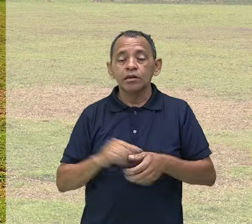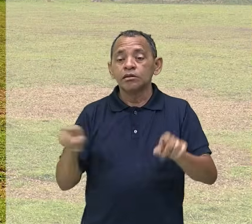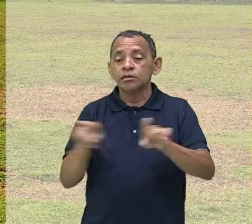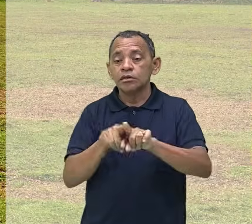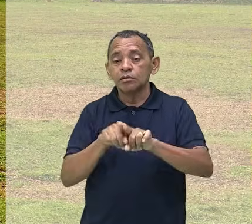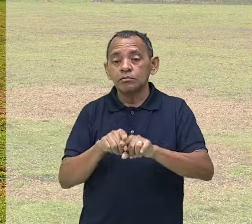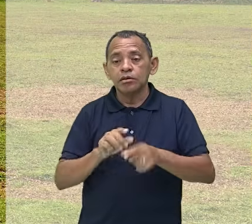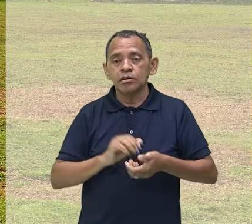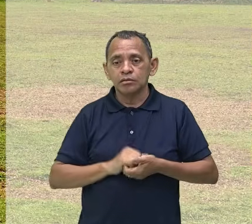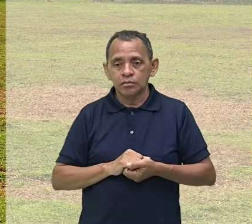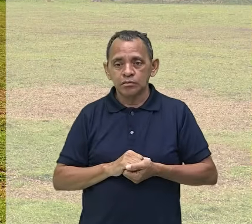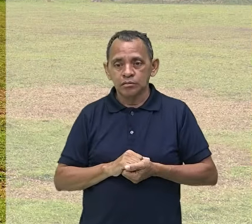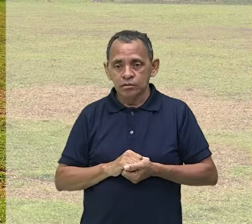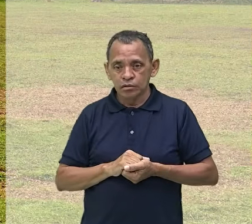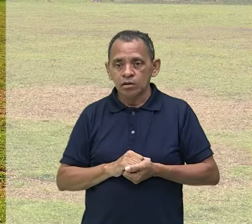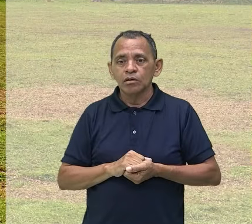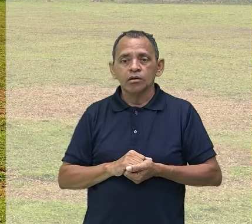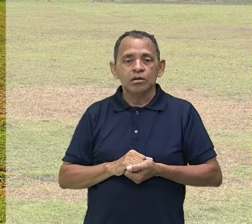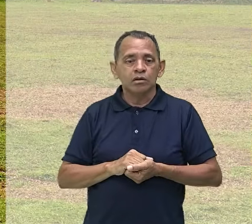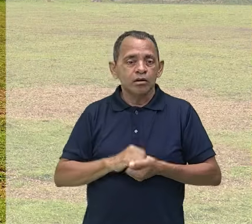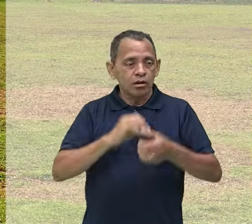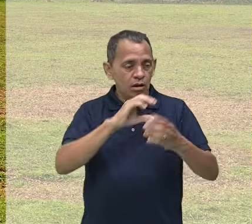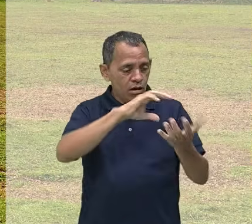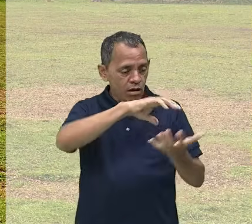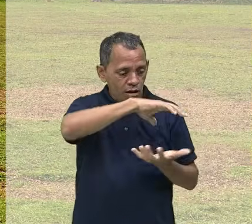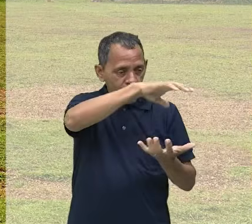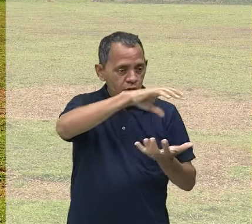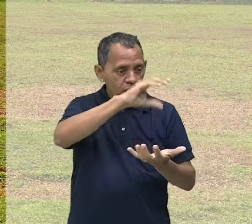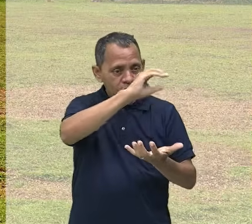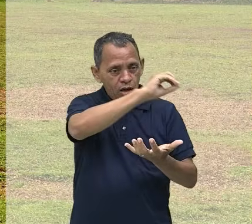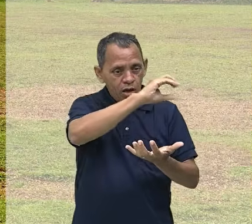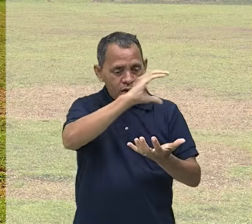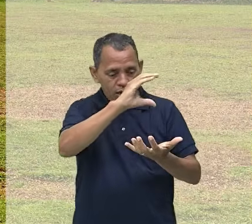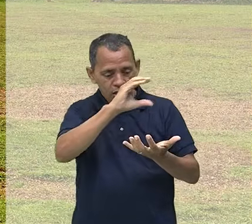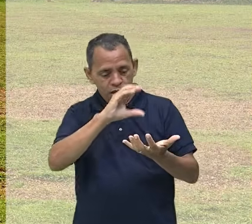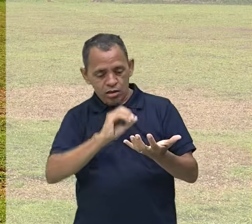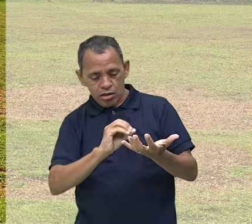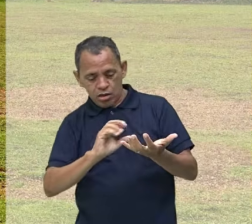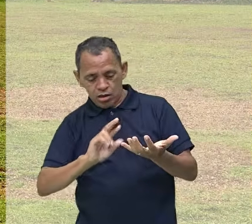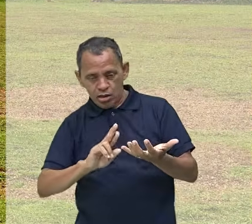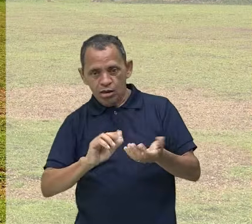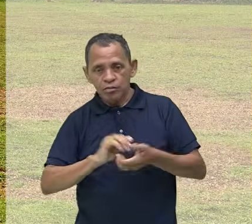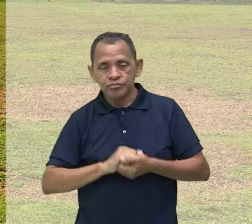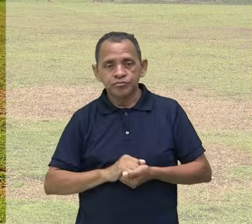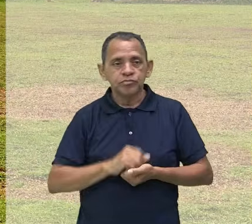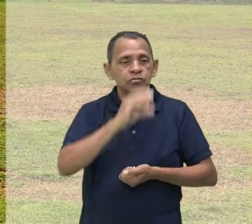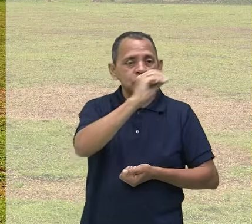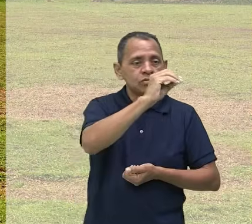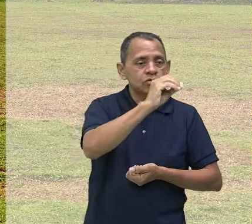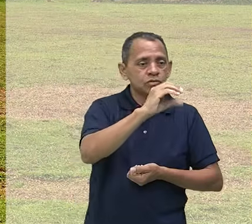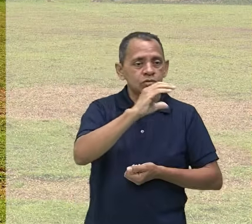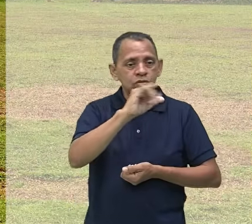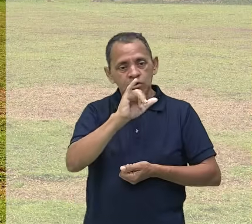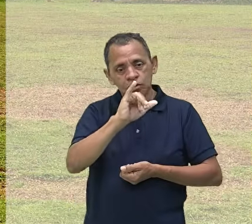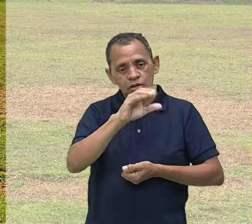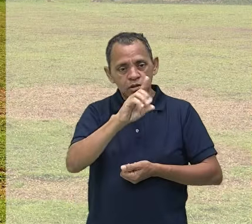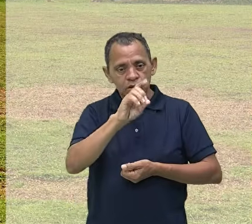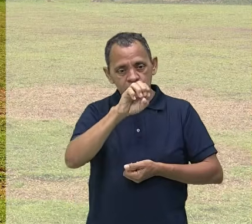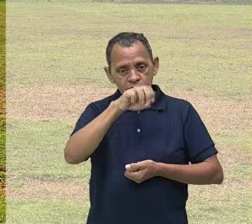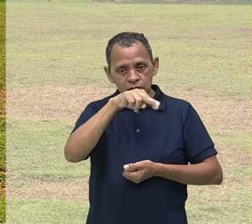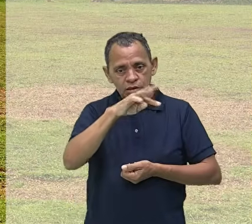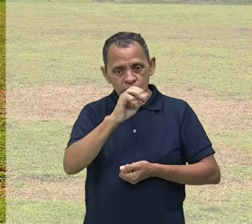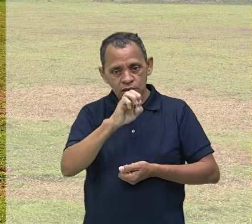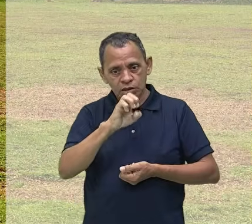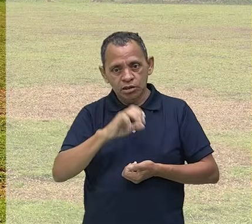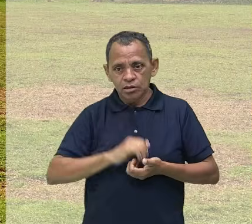conhecido como ocidente ou poente, tá bom? Mas além do leste e oeste, também teremos o norte, com